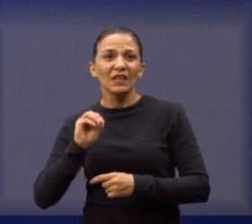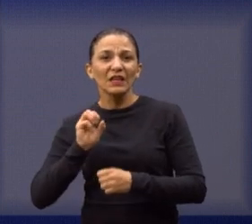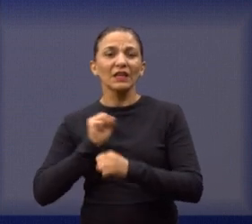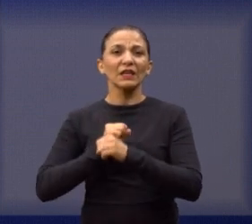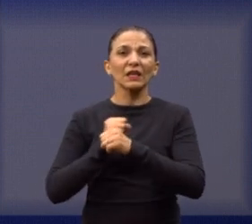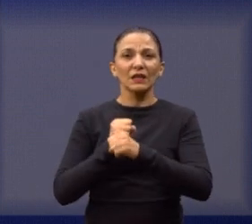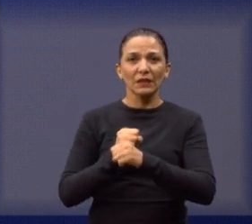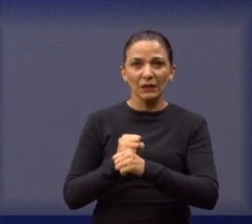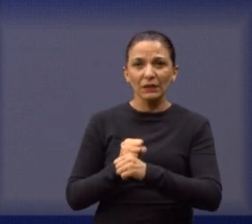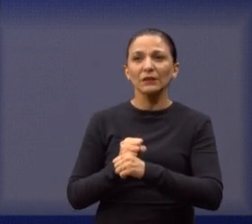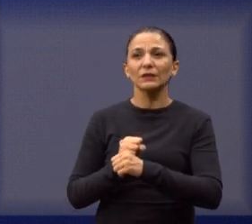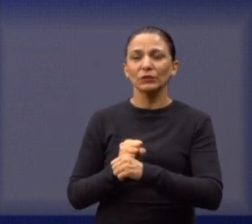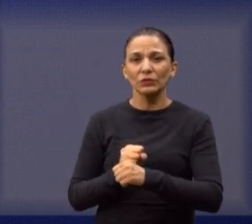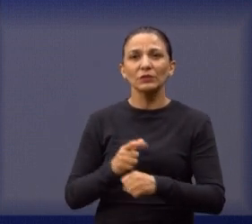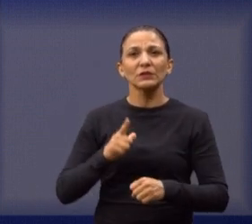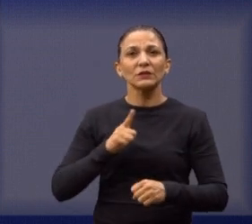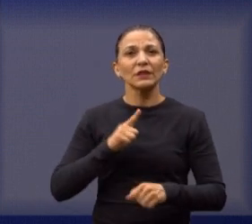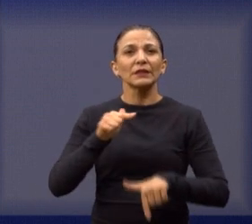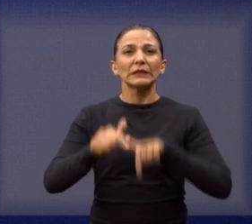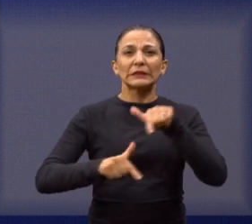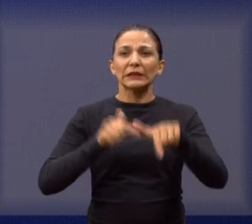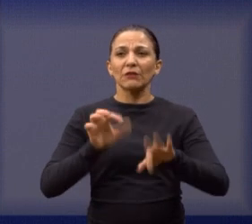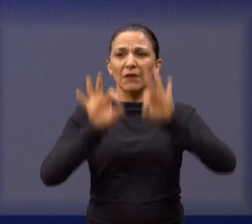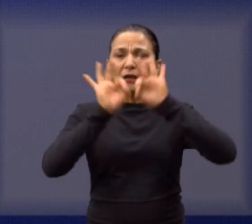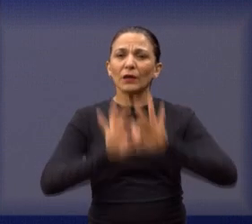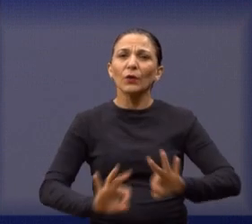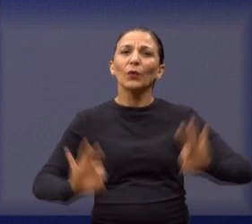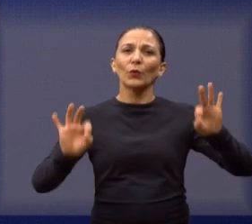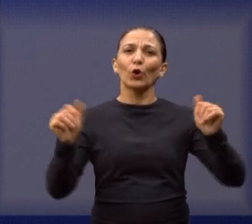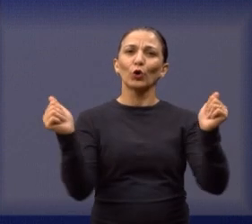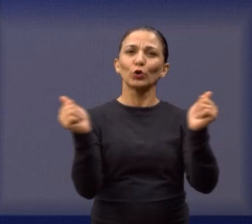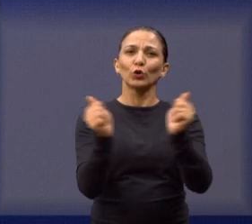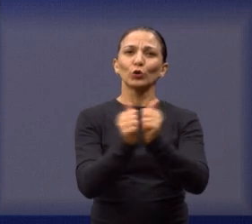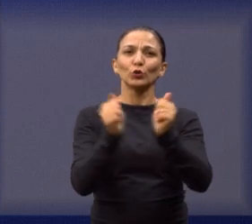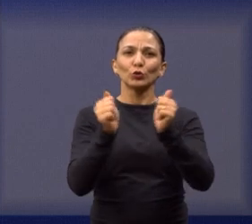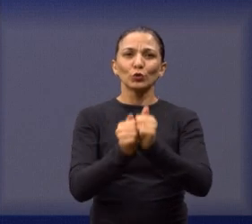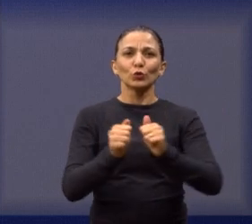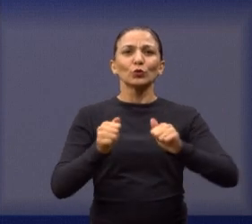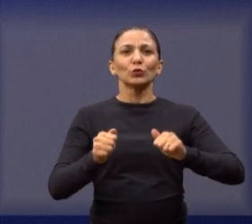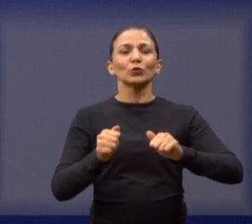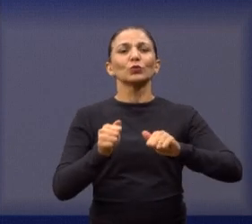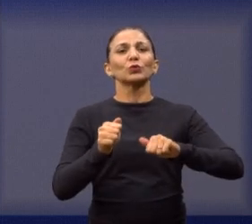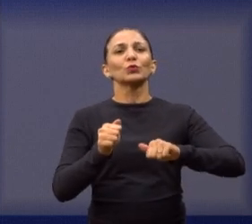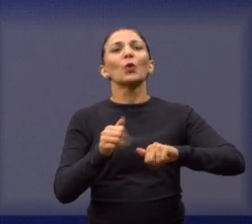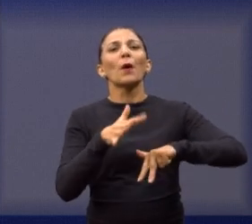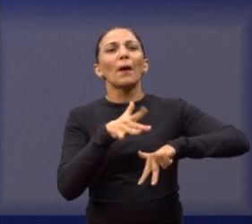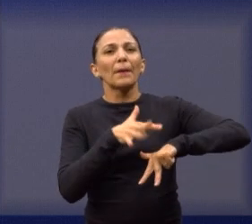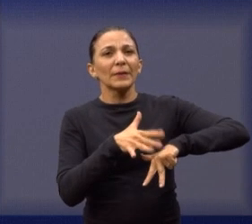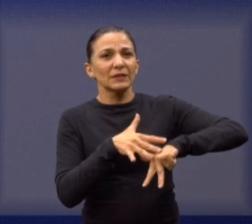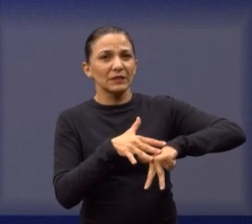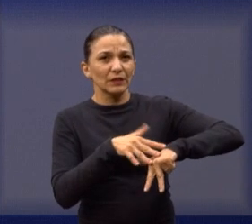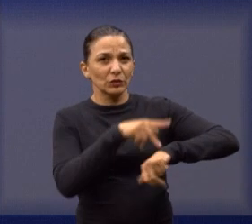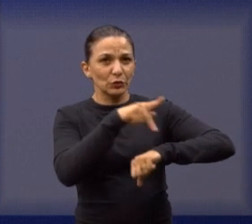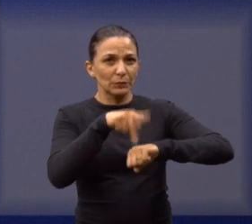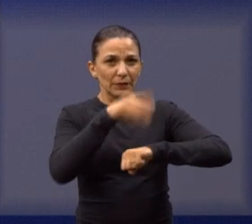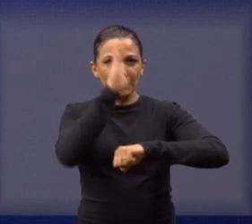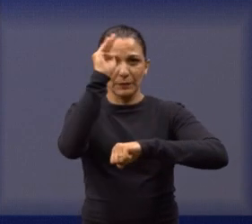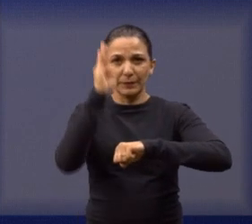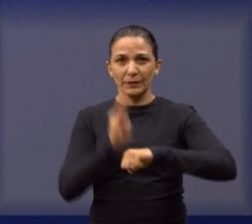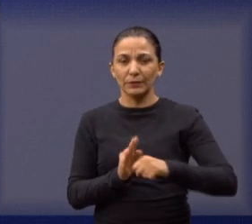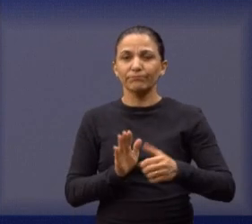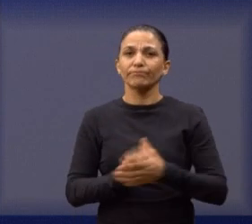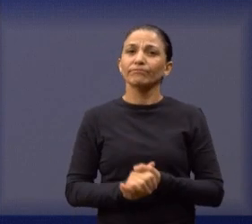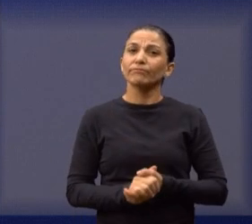três décadas ele realiza um trabalho Fantástico junto ao pacientes de todo o país infelizmente nós